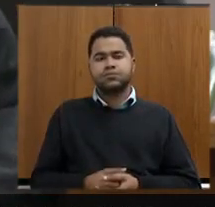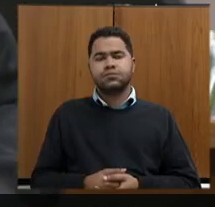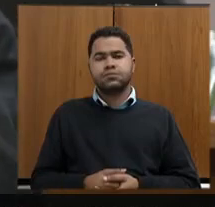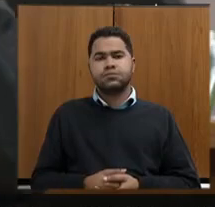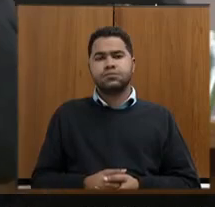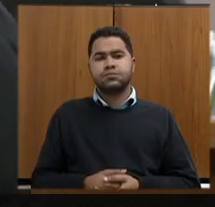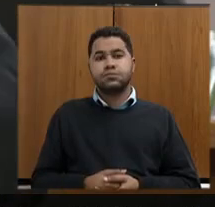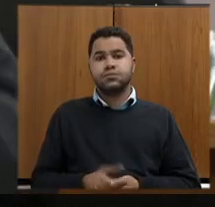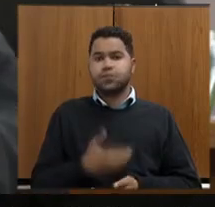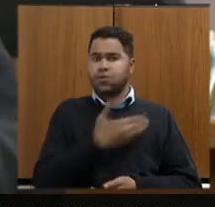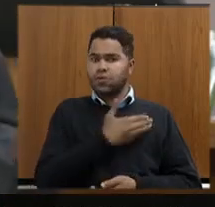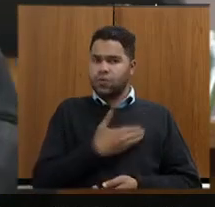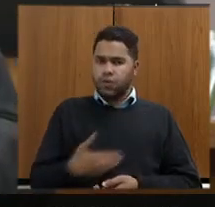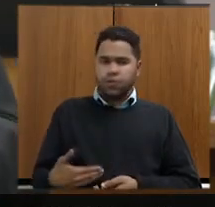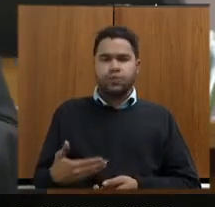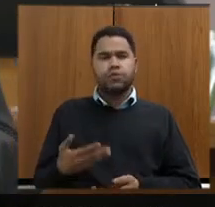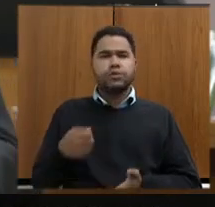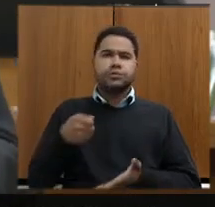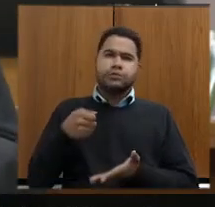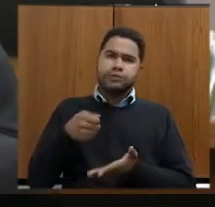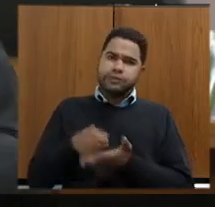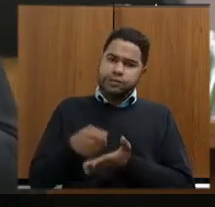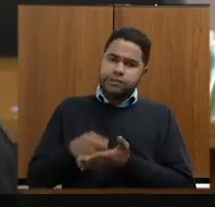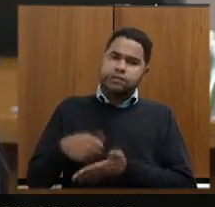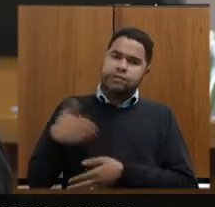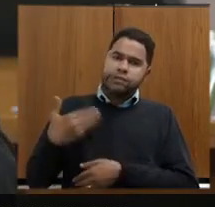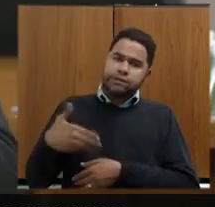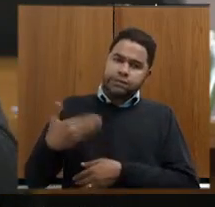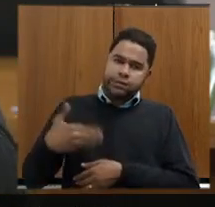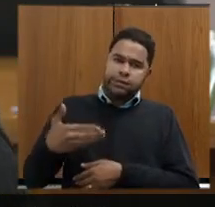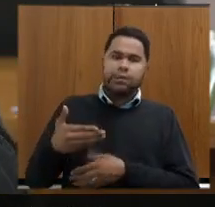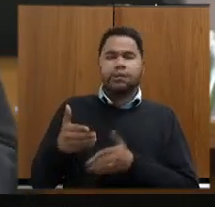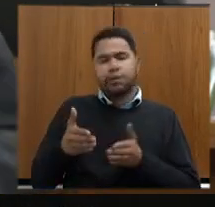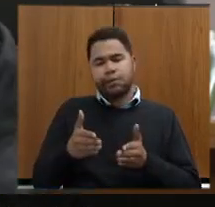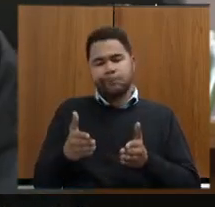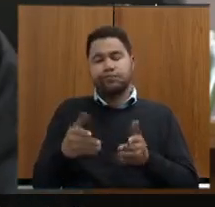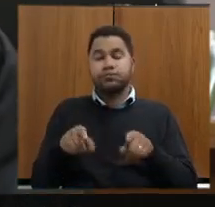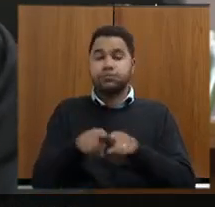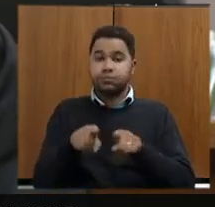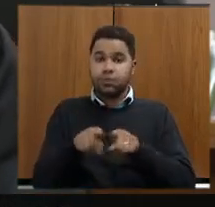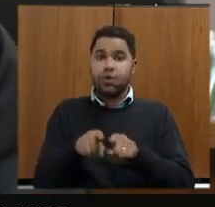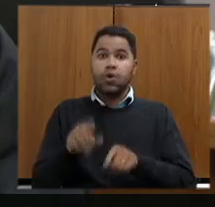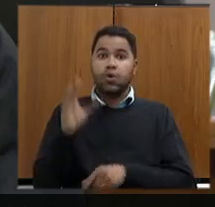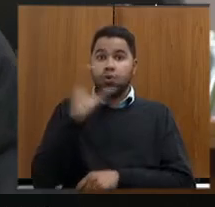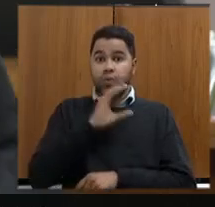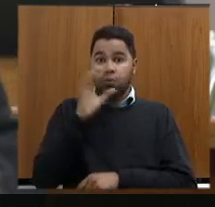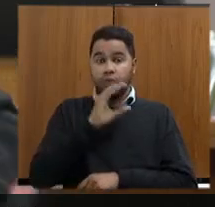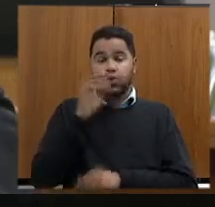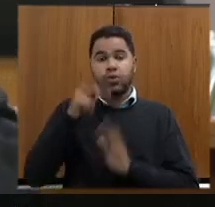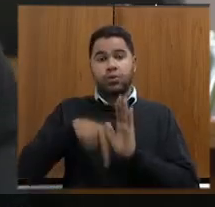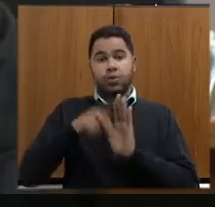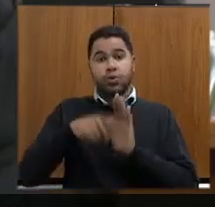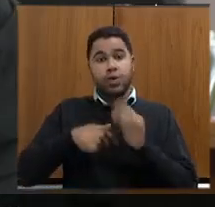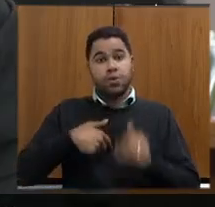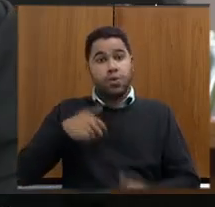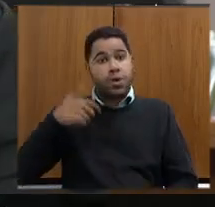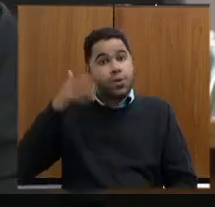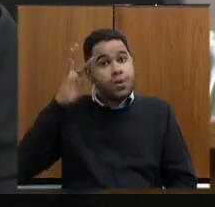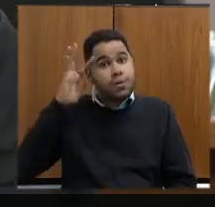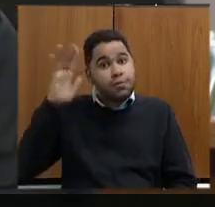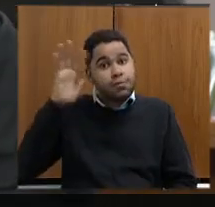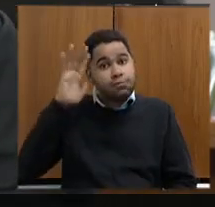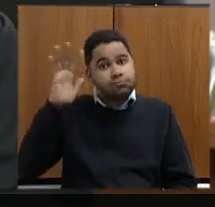Esse é o governo Tava insistindo nessa nesse caminho Cruz e colocou urgência no projeto Eu imagino